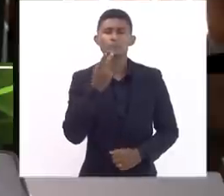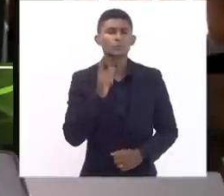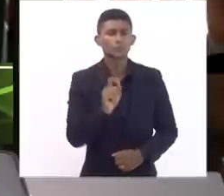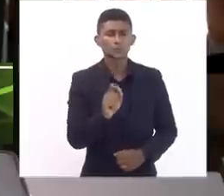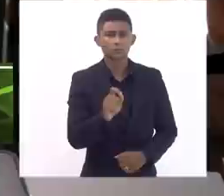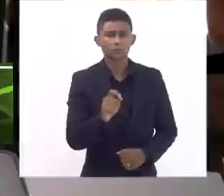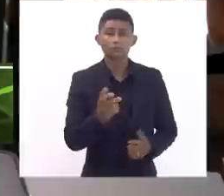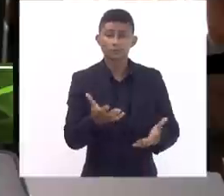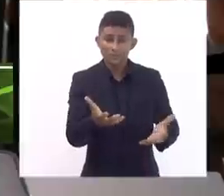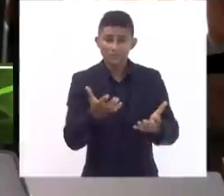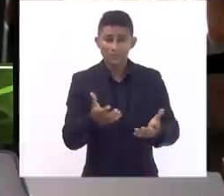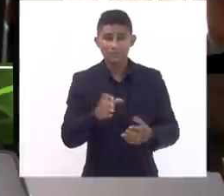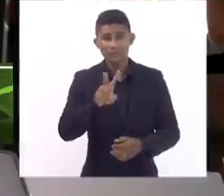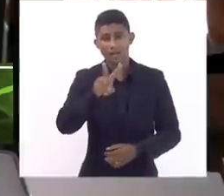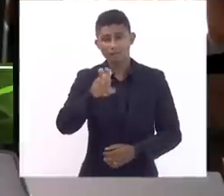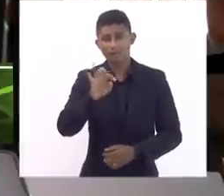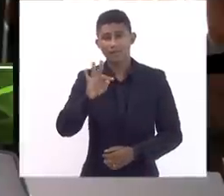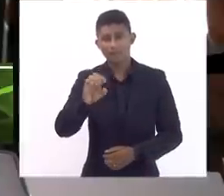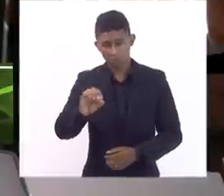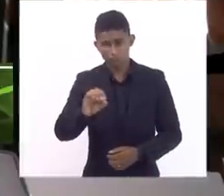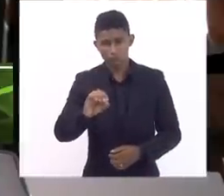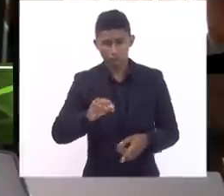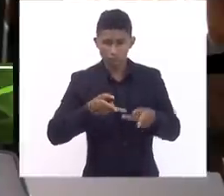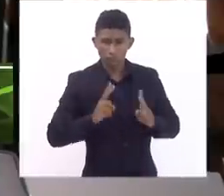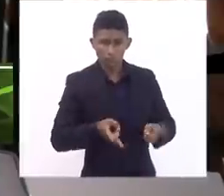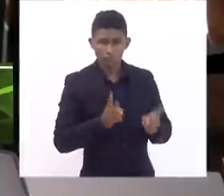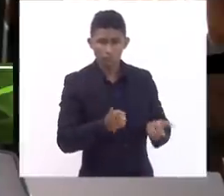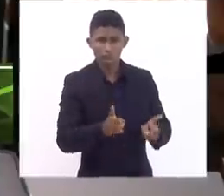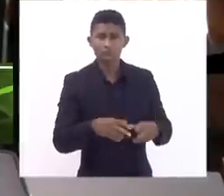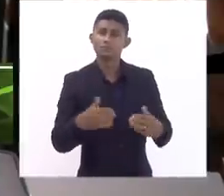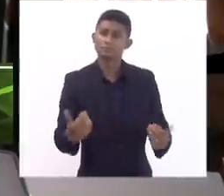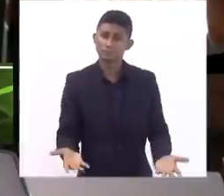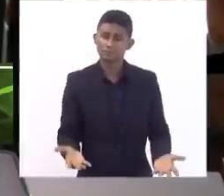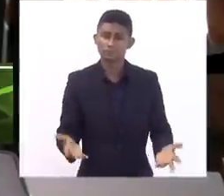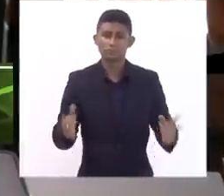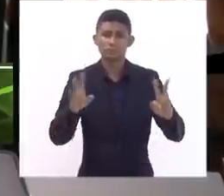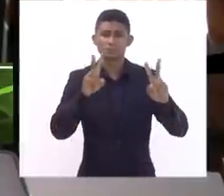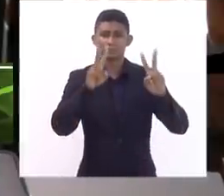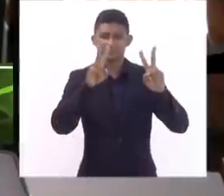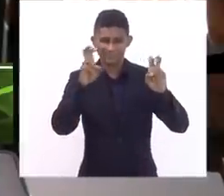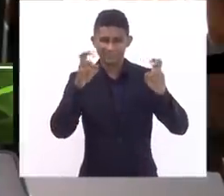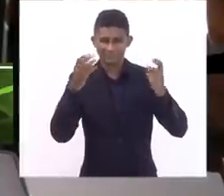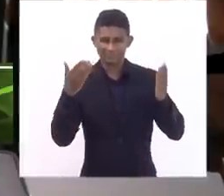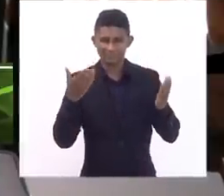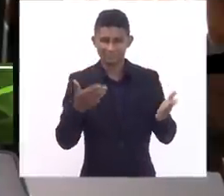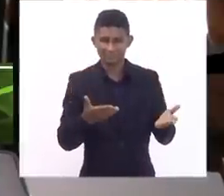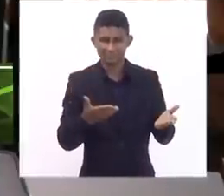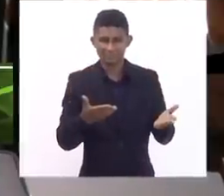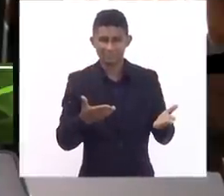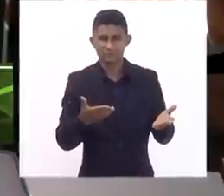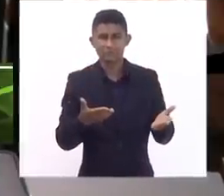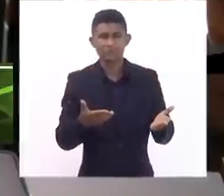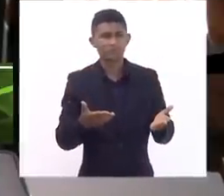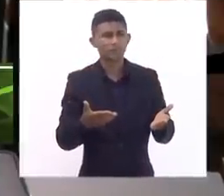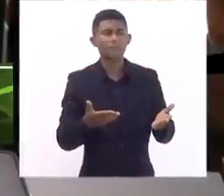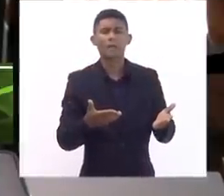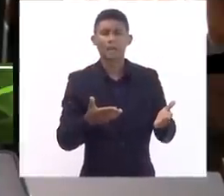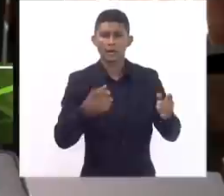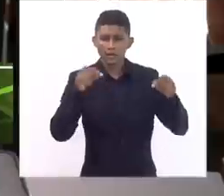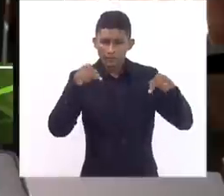manter o veto. Então, sobre esse tema, senhor presidente, a maioria do